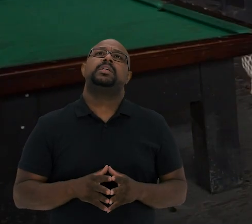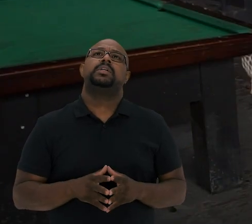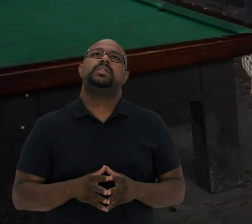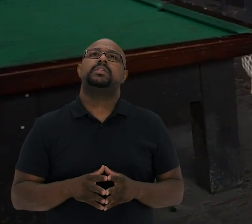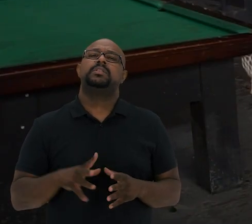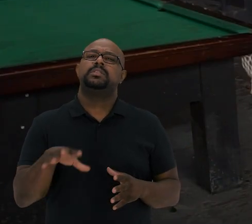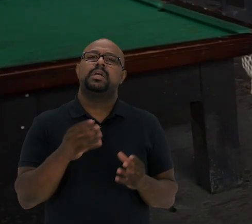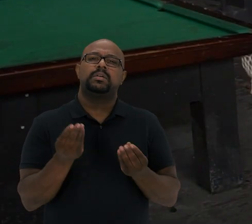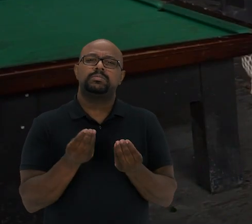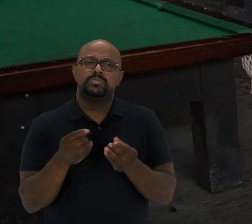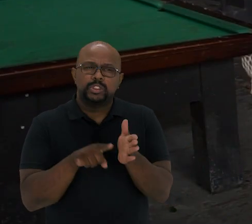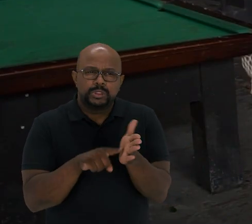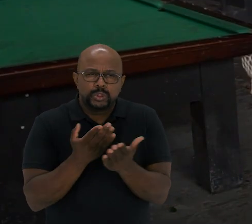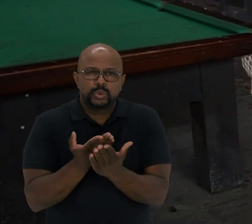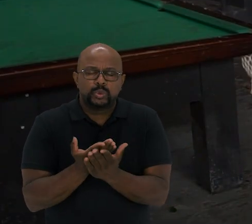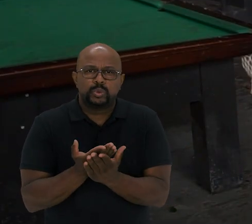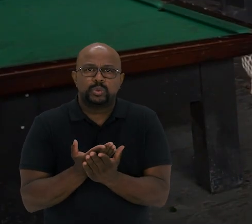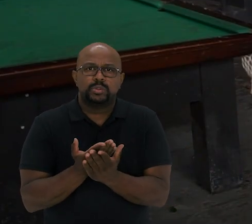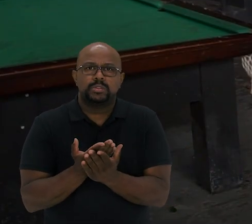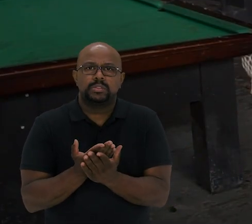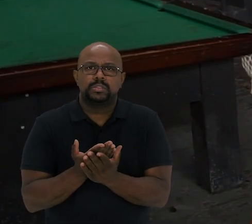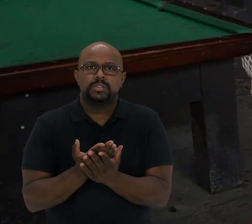que, na forma de ser estudo,